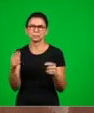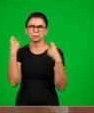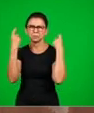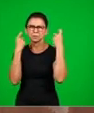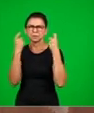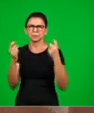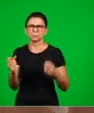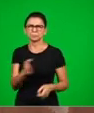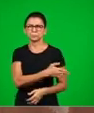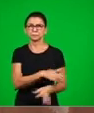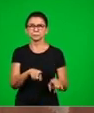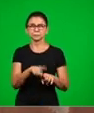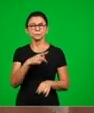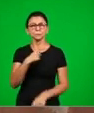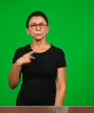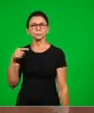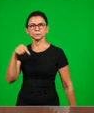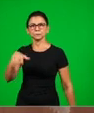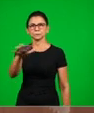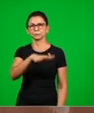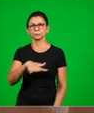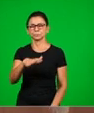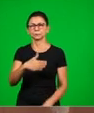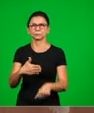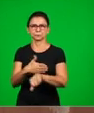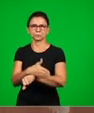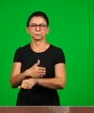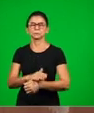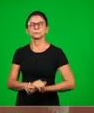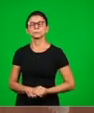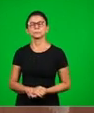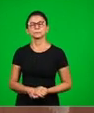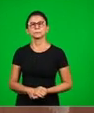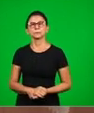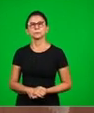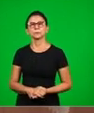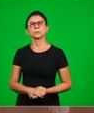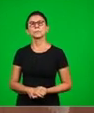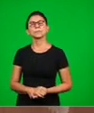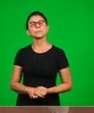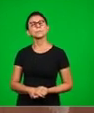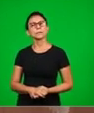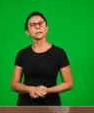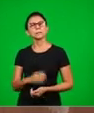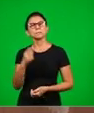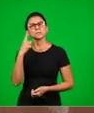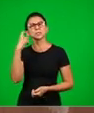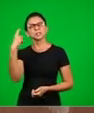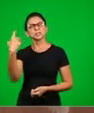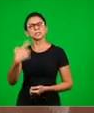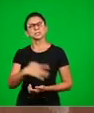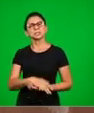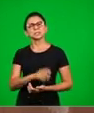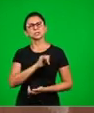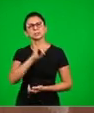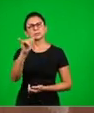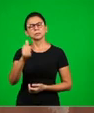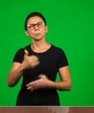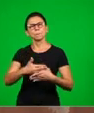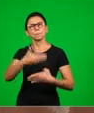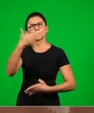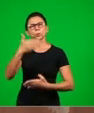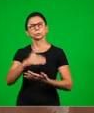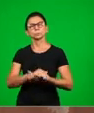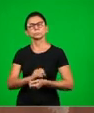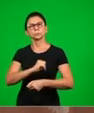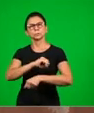pastor nosso aqui da região da Serra, fez um comentário muito interessante, quando ele fala sobre os muros de Jerusalém,